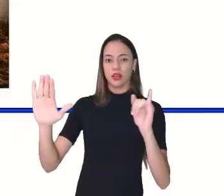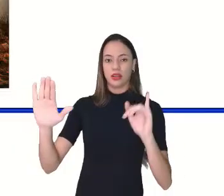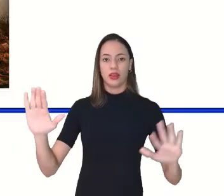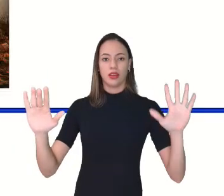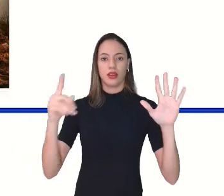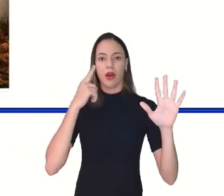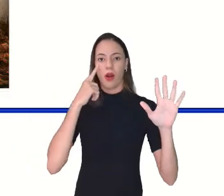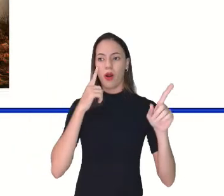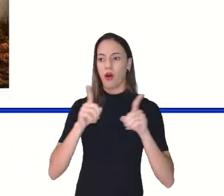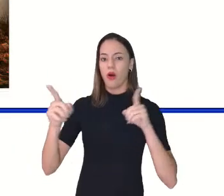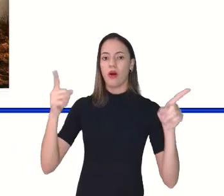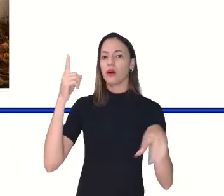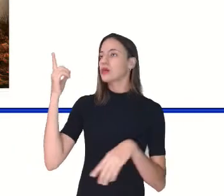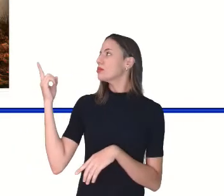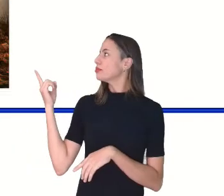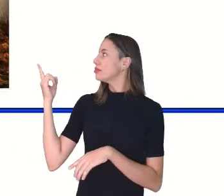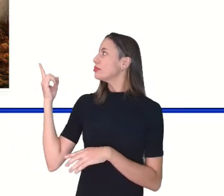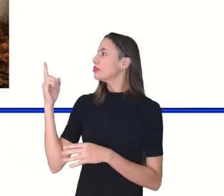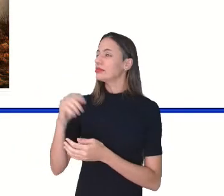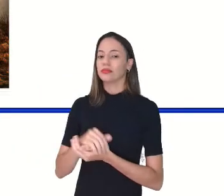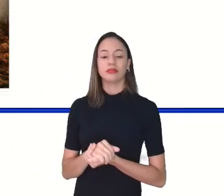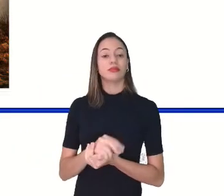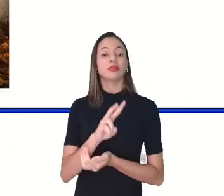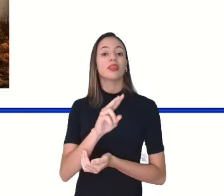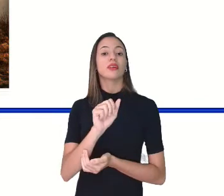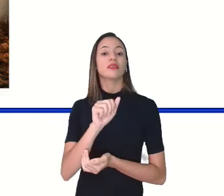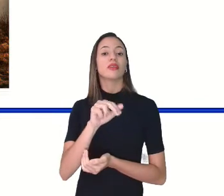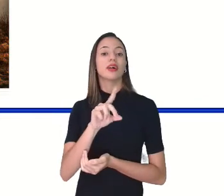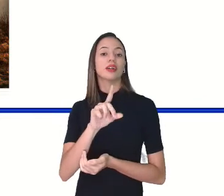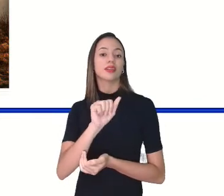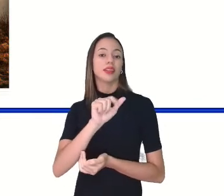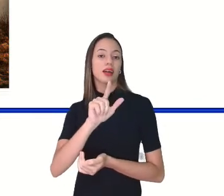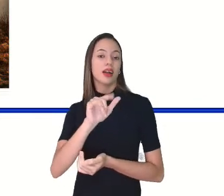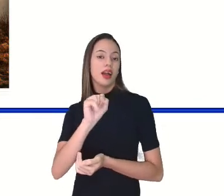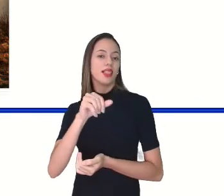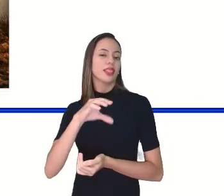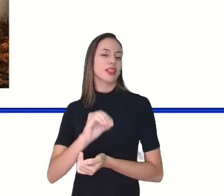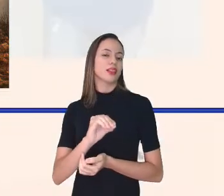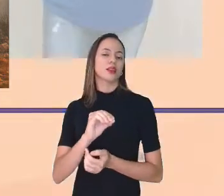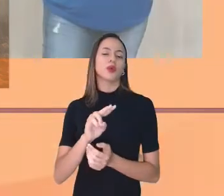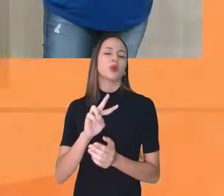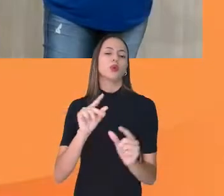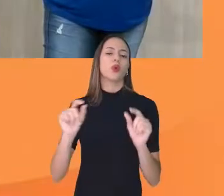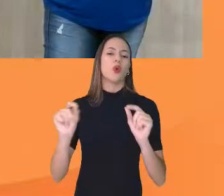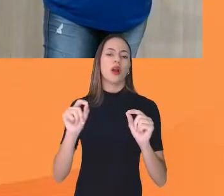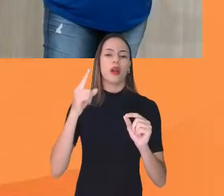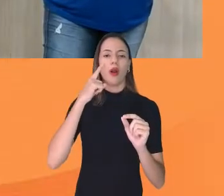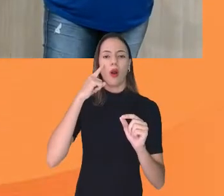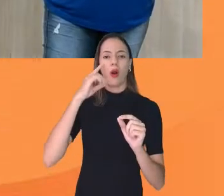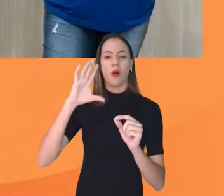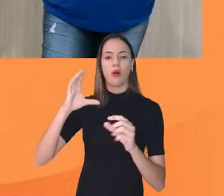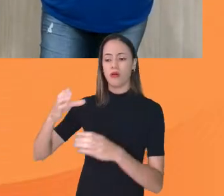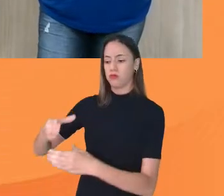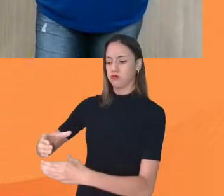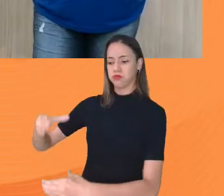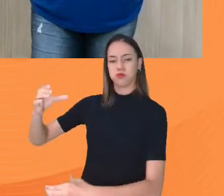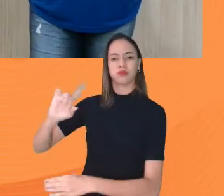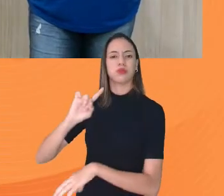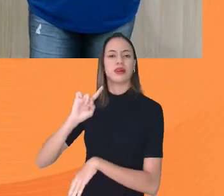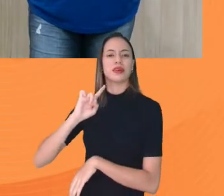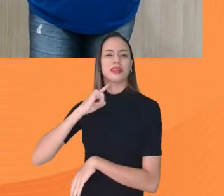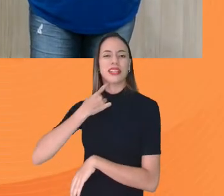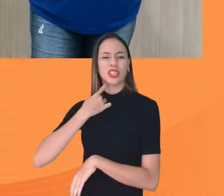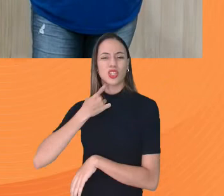novo, por gentileza. Olha aí, ó. Vandalismo. A gente tá vendo ali uma lixeira, né? Eu acho que Isso. é